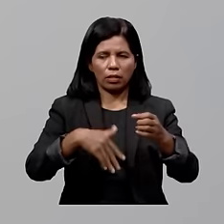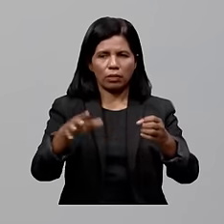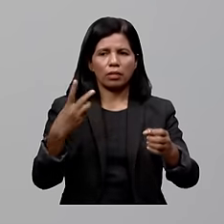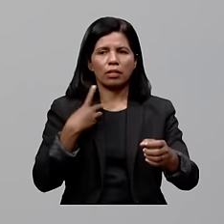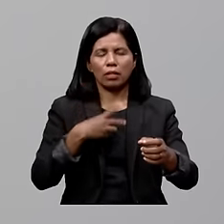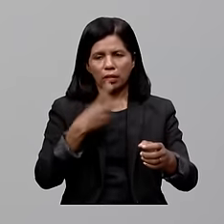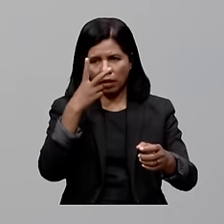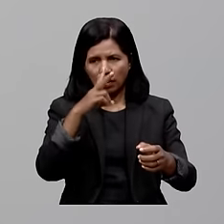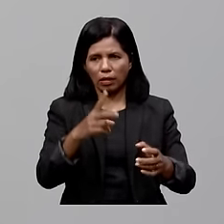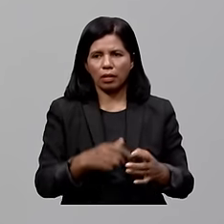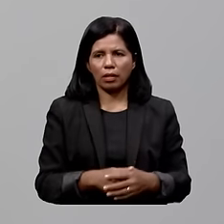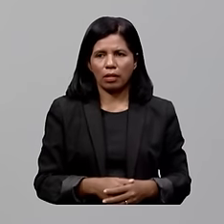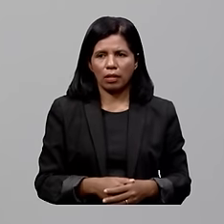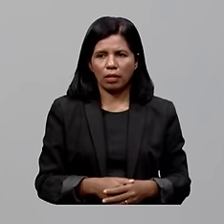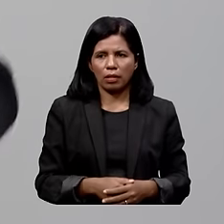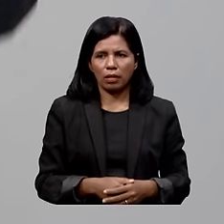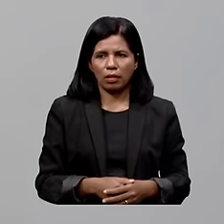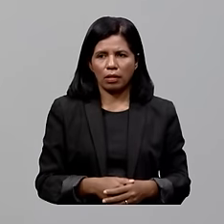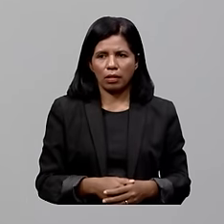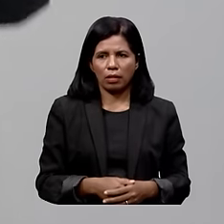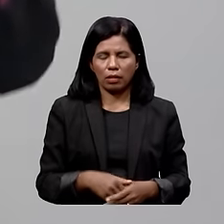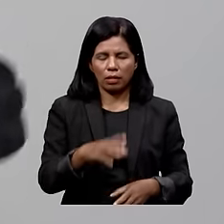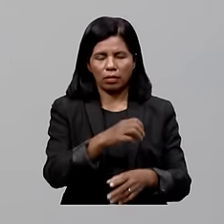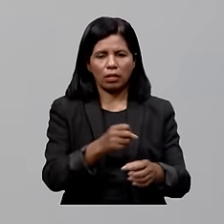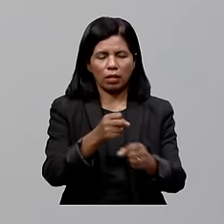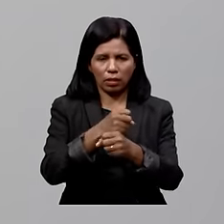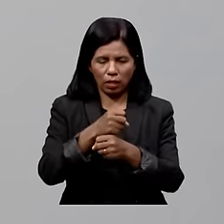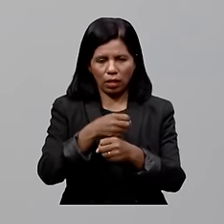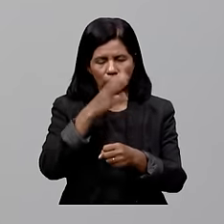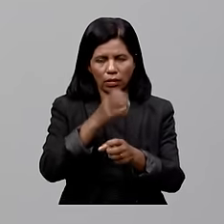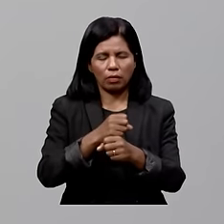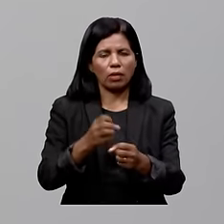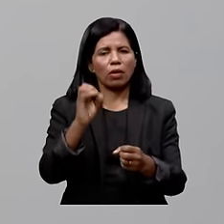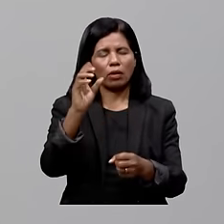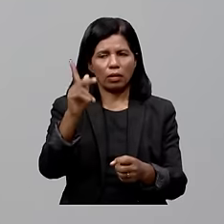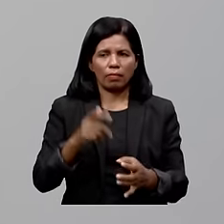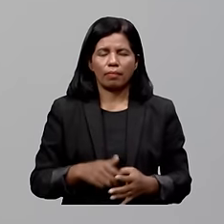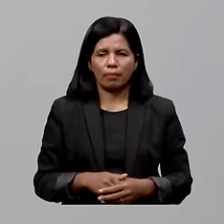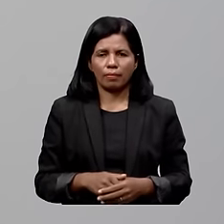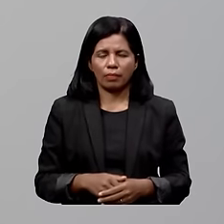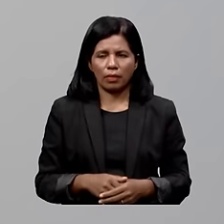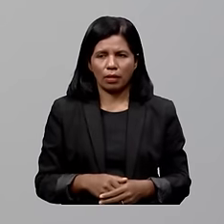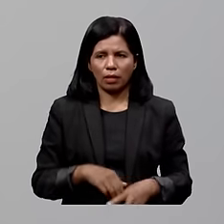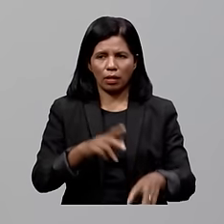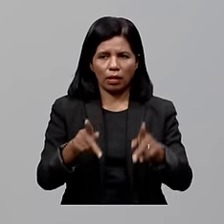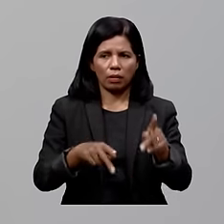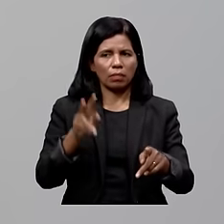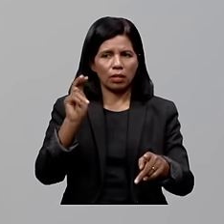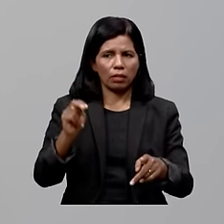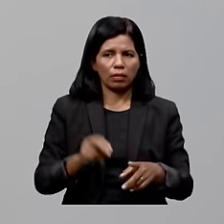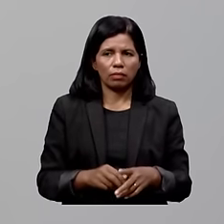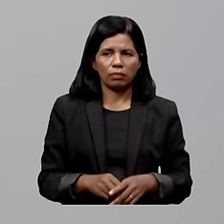me ita reta malo, e café, ita hirus oito anos, mas não é normal. Reação é mania.